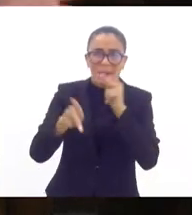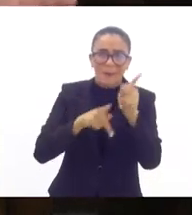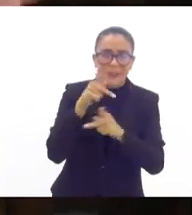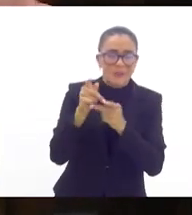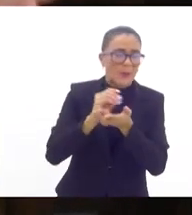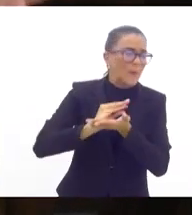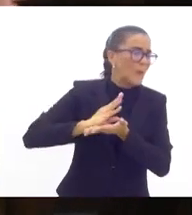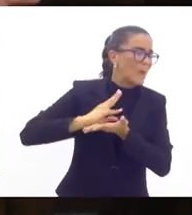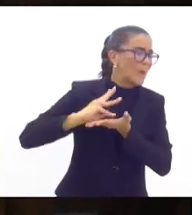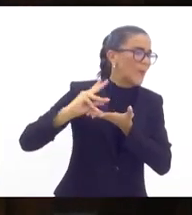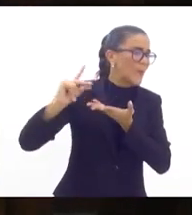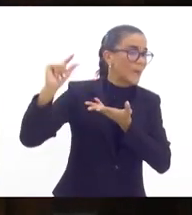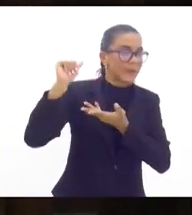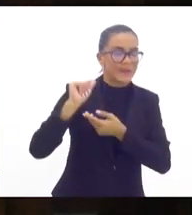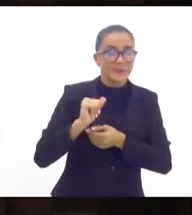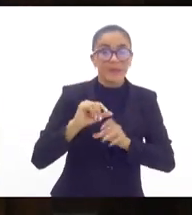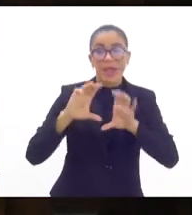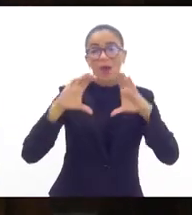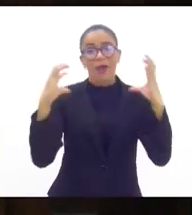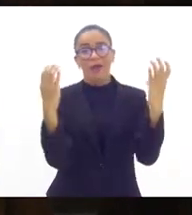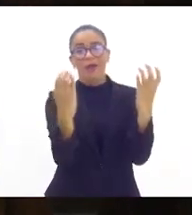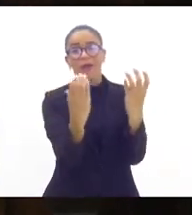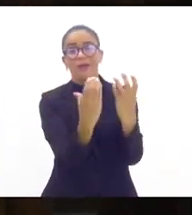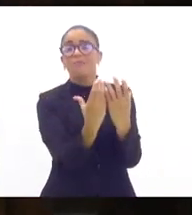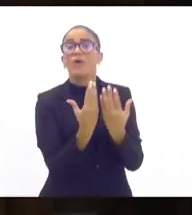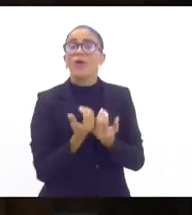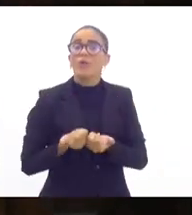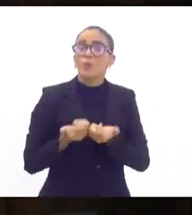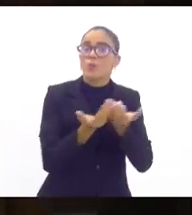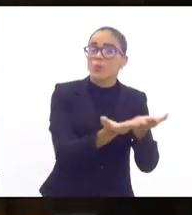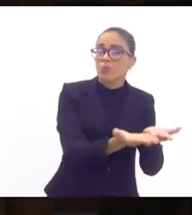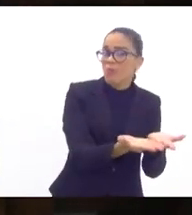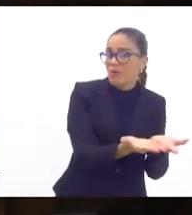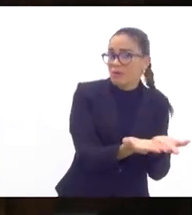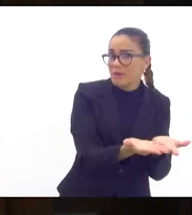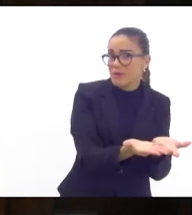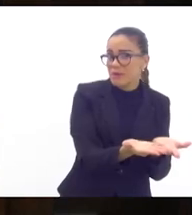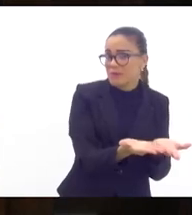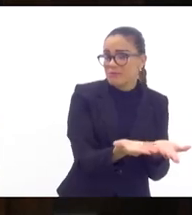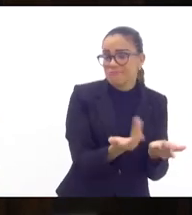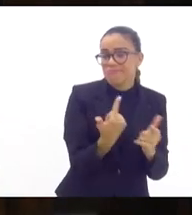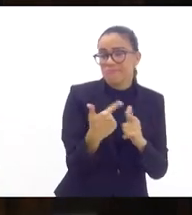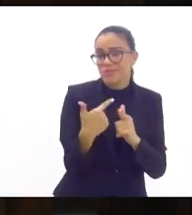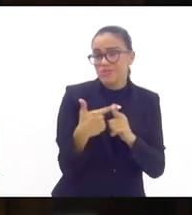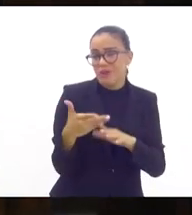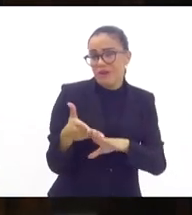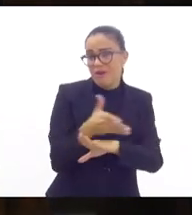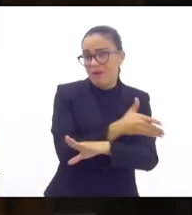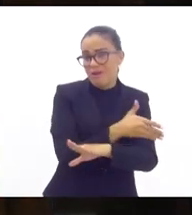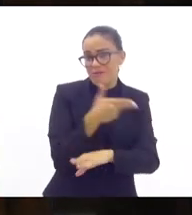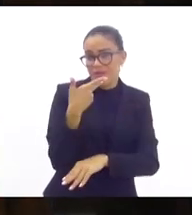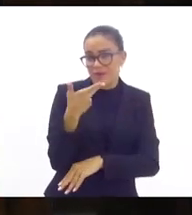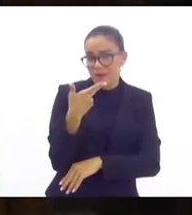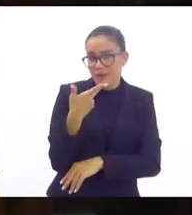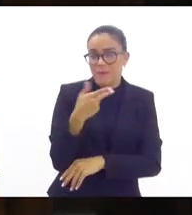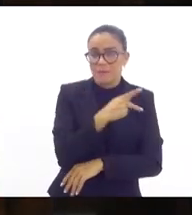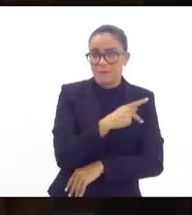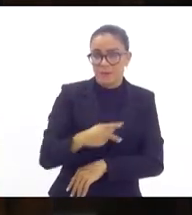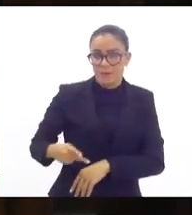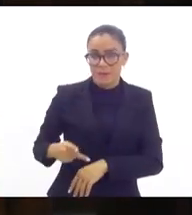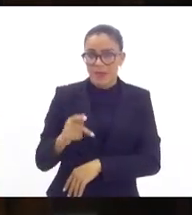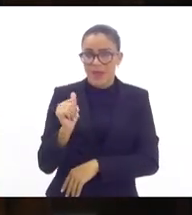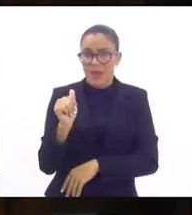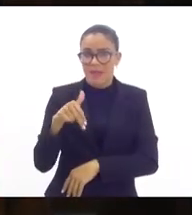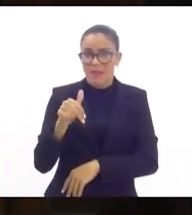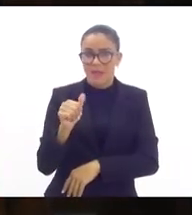Arena Maracanã Não Está entregando aquilo que ele foi concebido Porque como já foi dito aqui pelo presidente da na